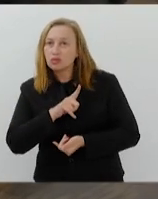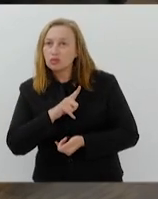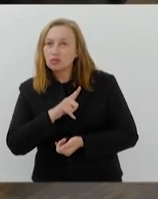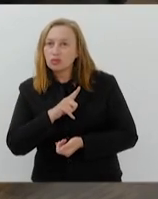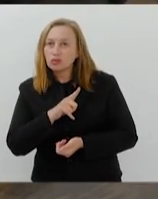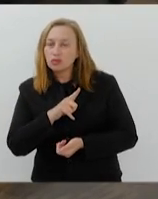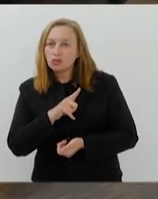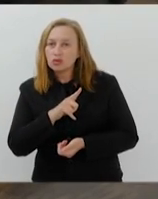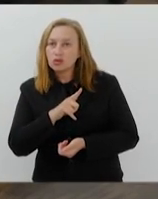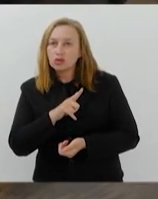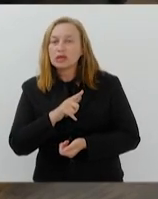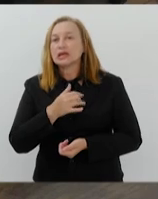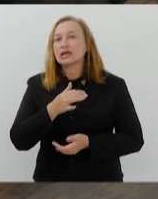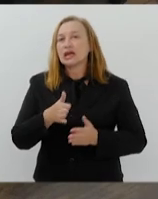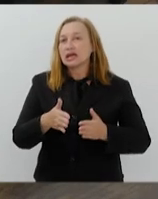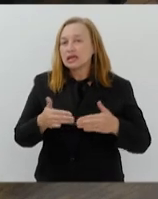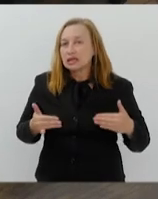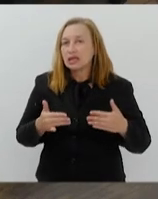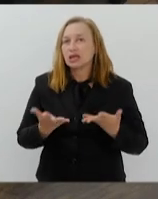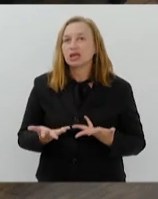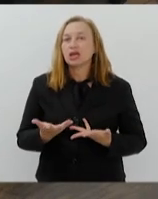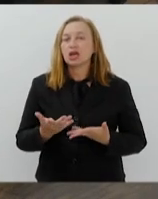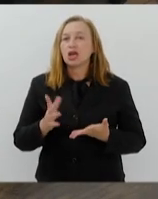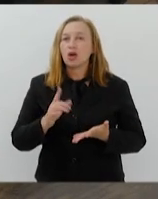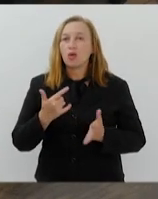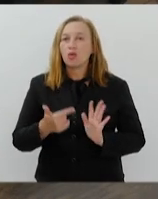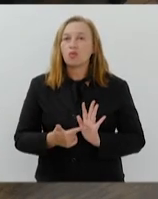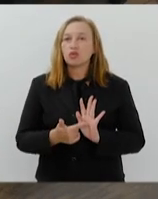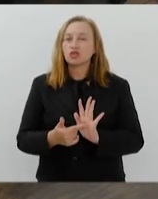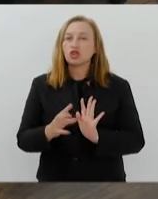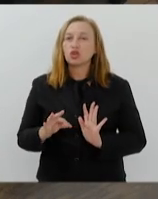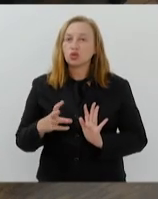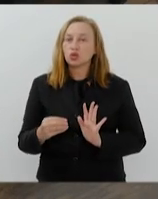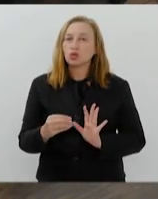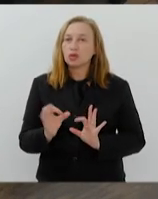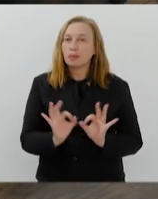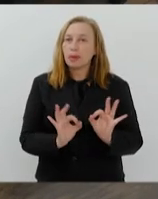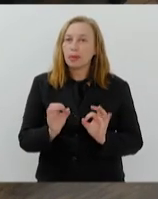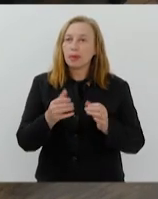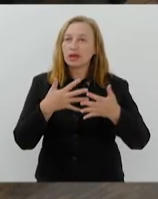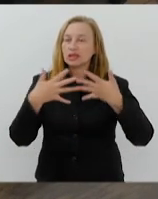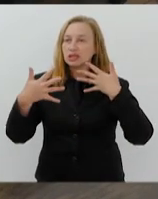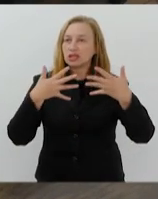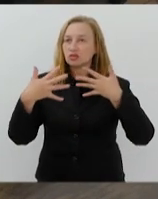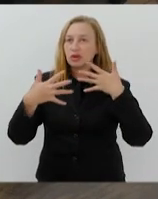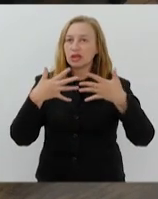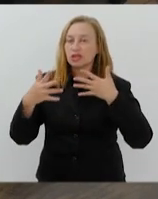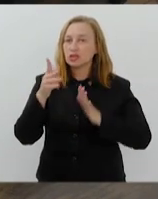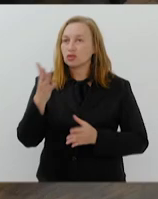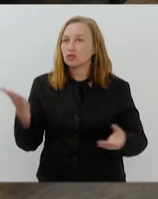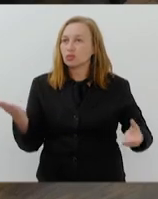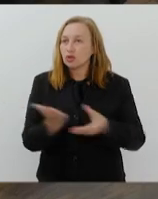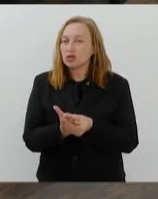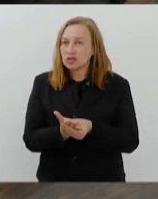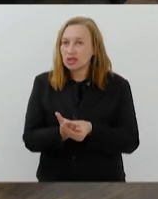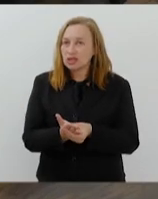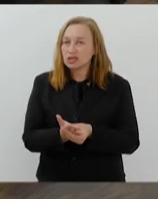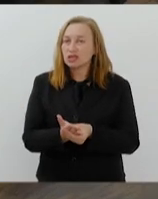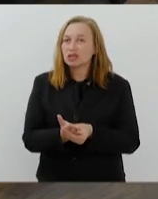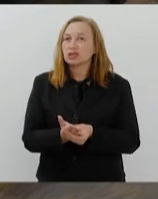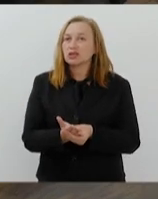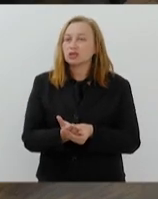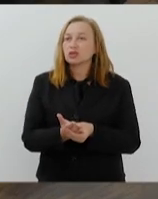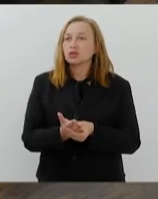CAF Com licença elenquei aqui todo o trâmite de Transparência acerca dos processos de